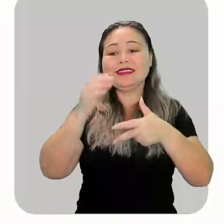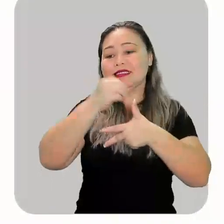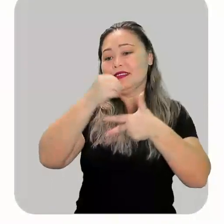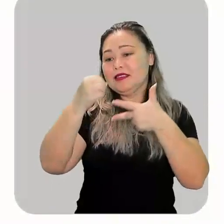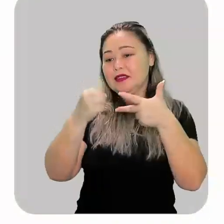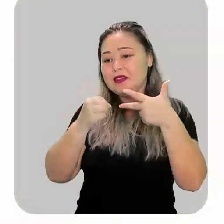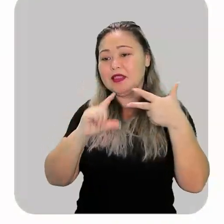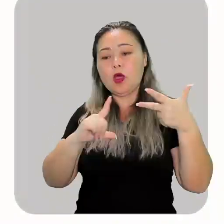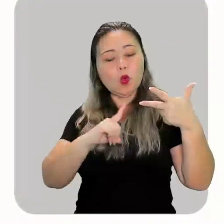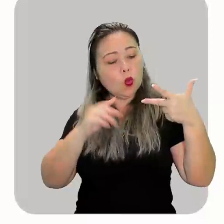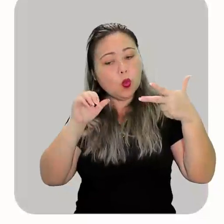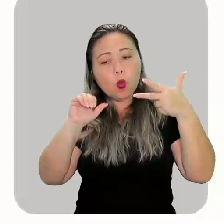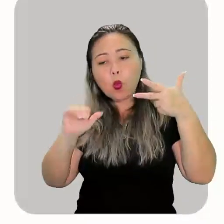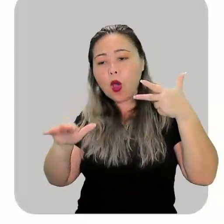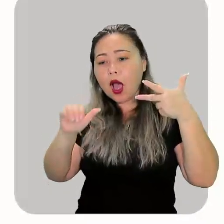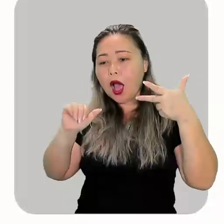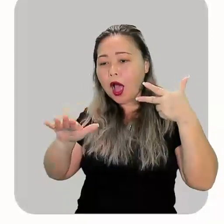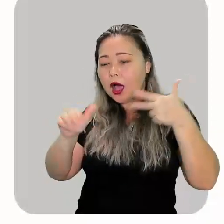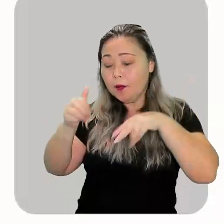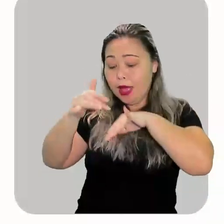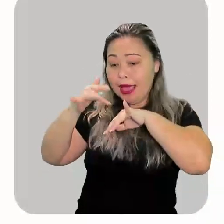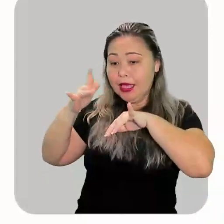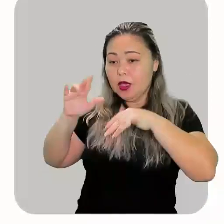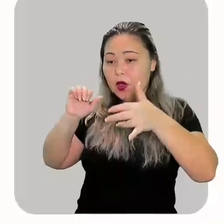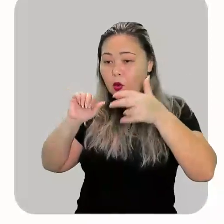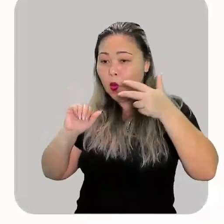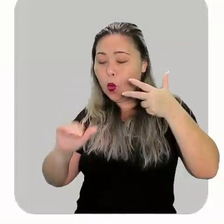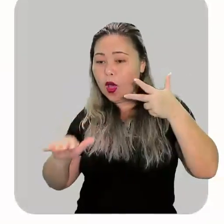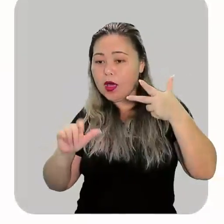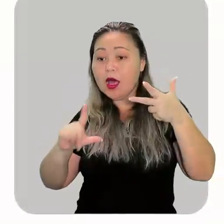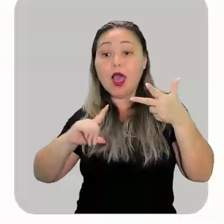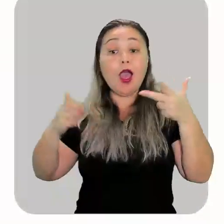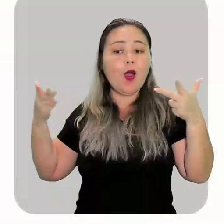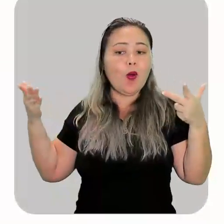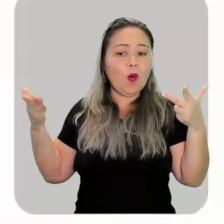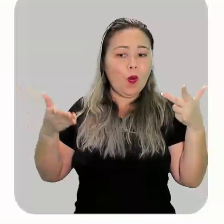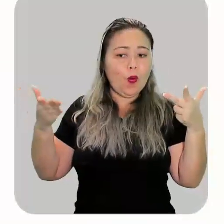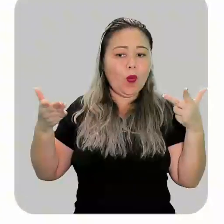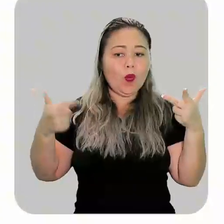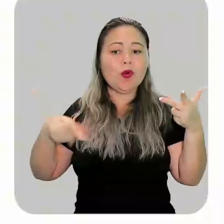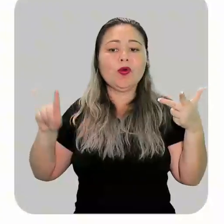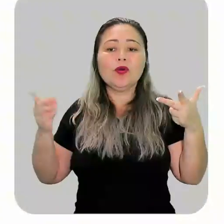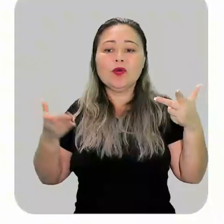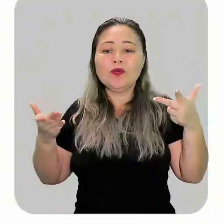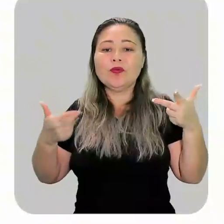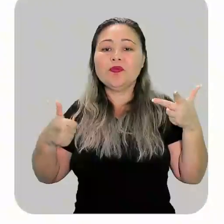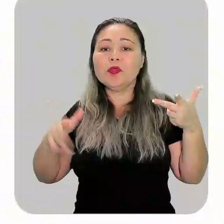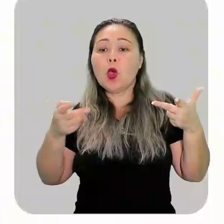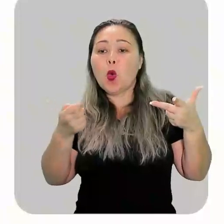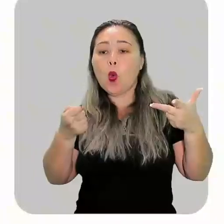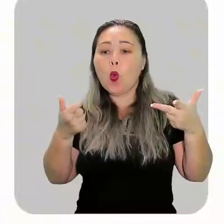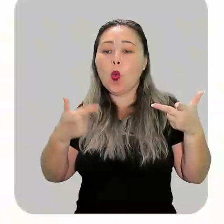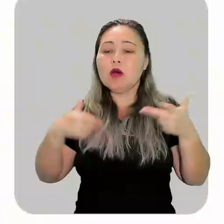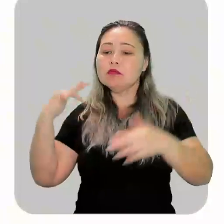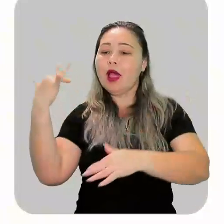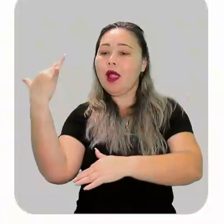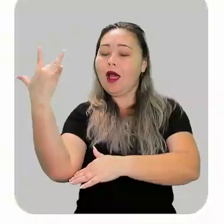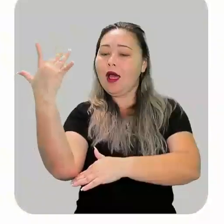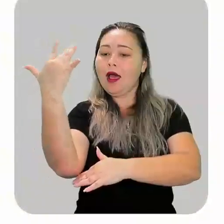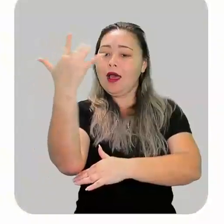sempre a gente guarda algumas coisinhas, umas pérolas bonitinhas e tal. E essa de hoje, tá? Essa de hoje é quase que um crime